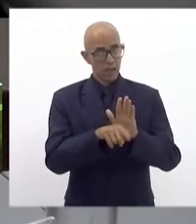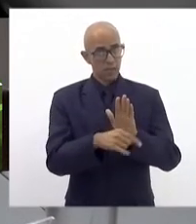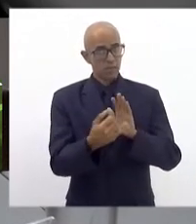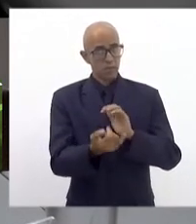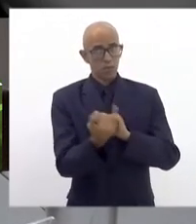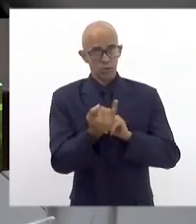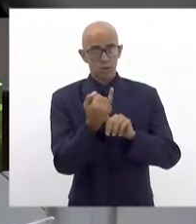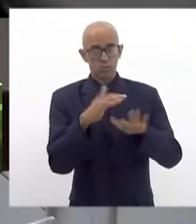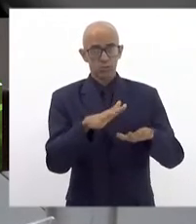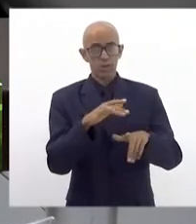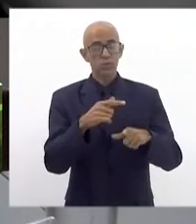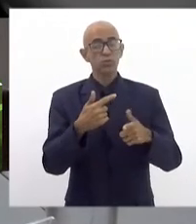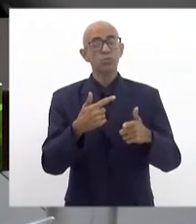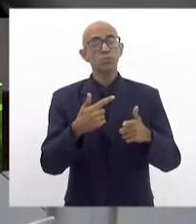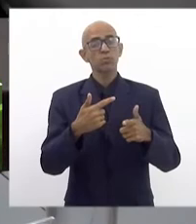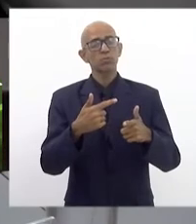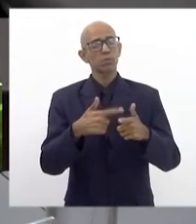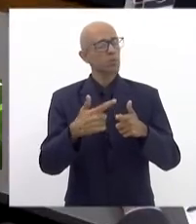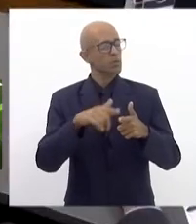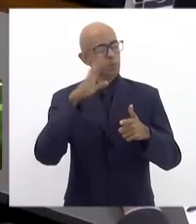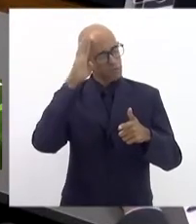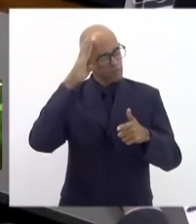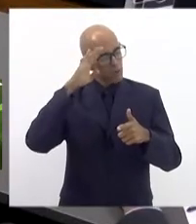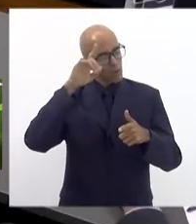seguinte. Ou seja, como transformar essa lei